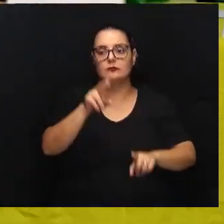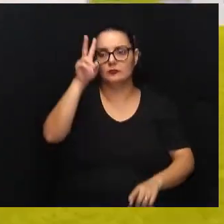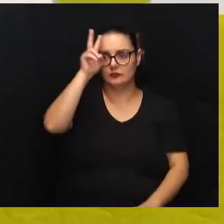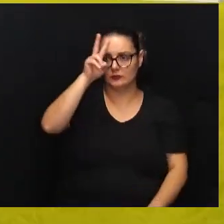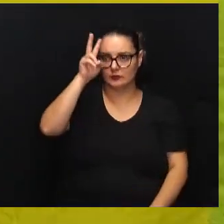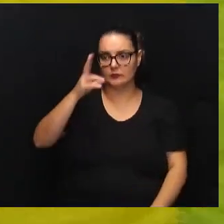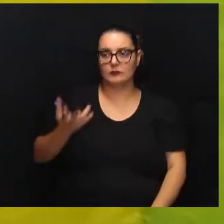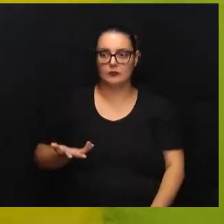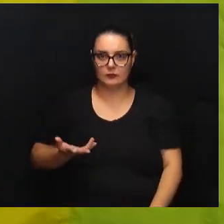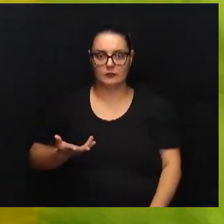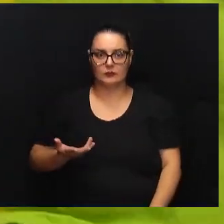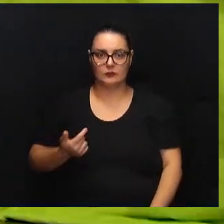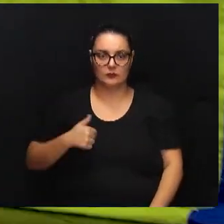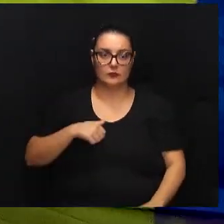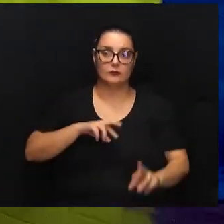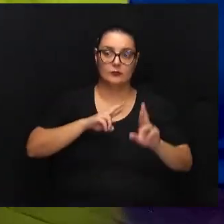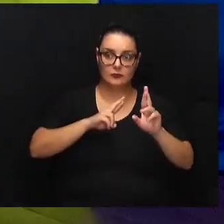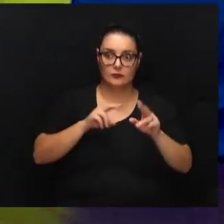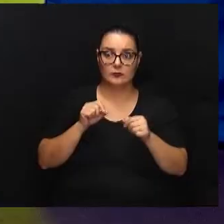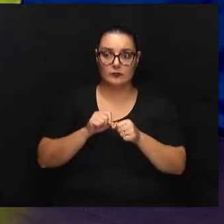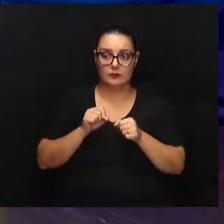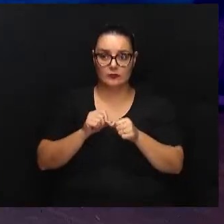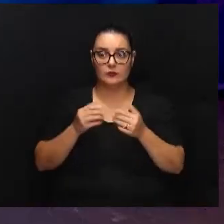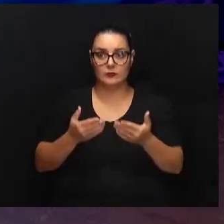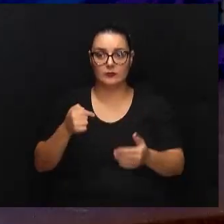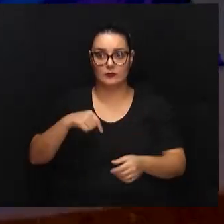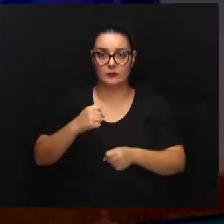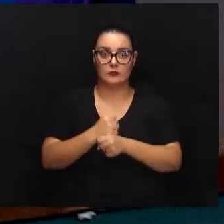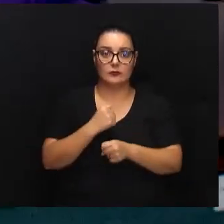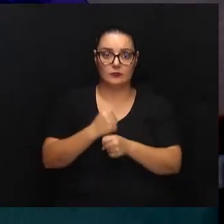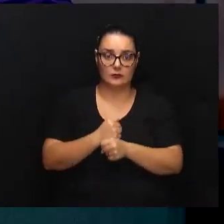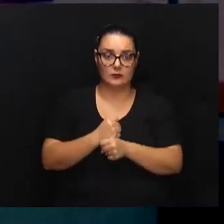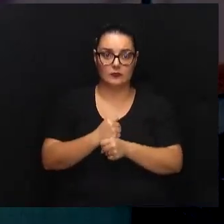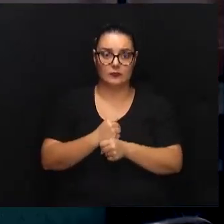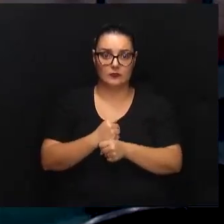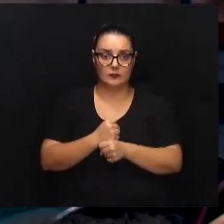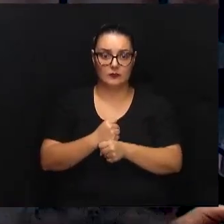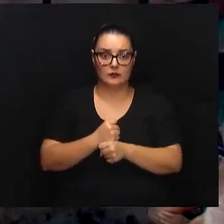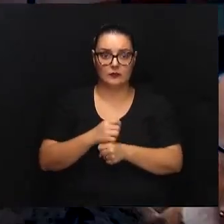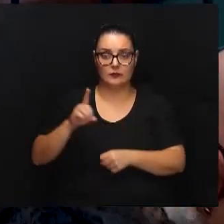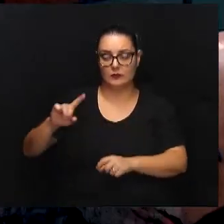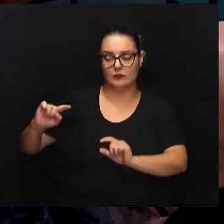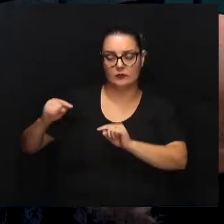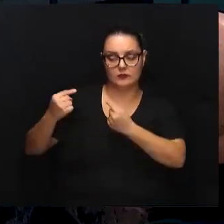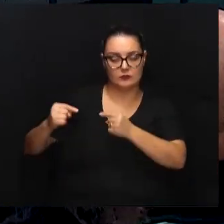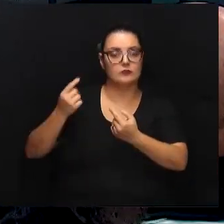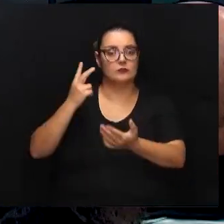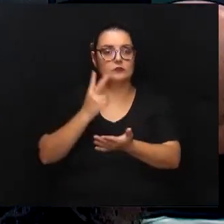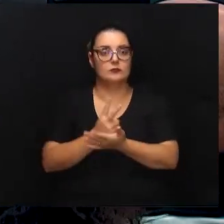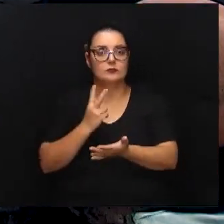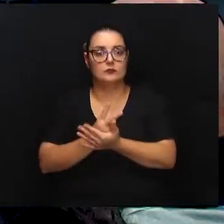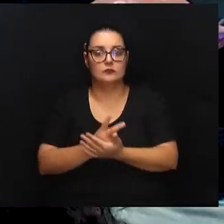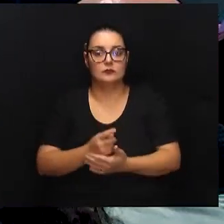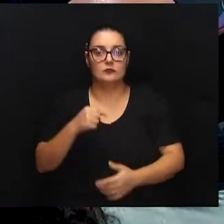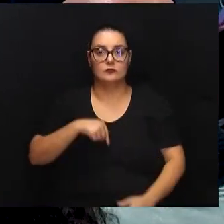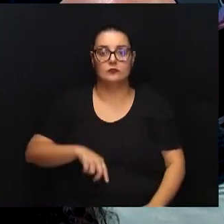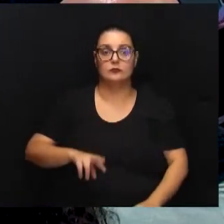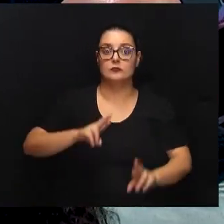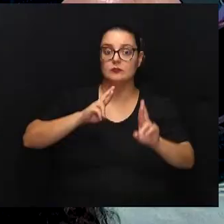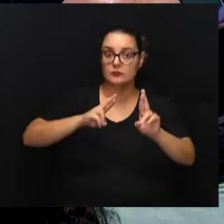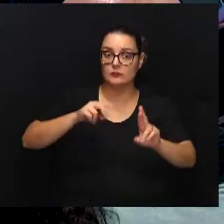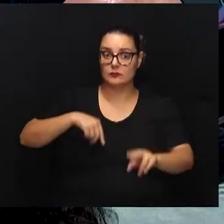companheiras, companheiros e companheiras, lembrar que eu espero que a gente faça isso. Esse ano, a direita sempre nos